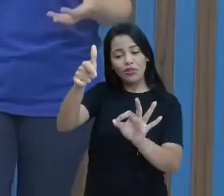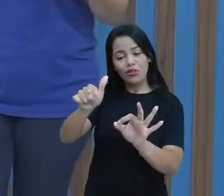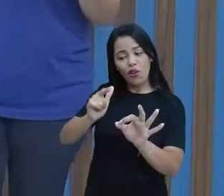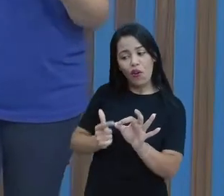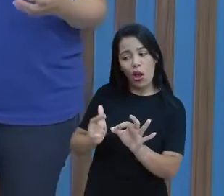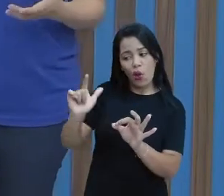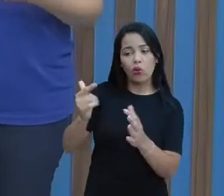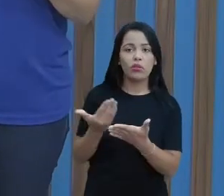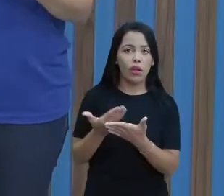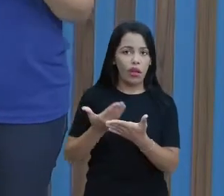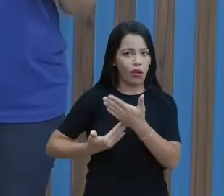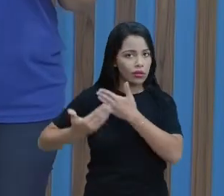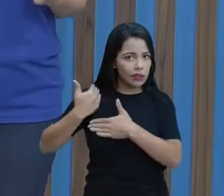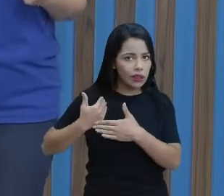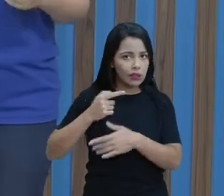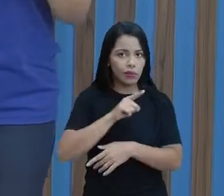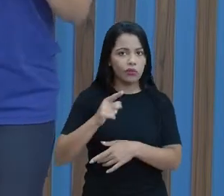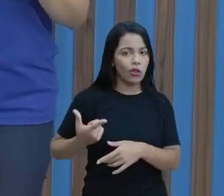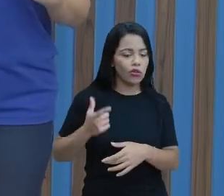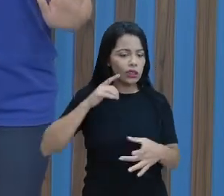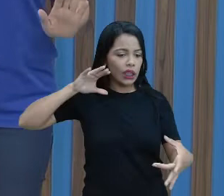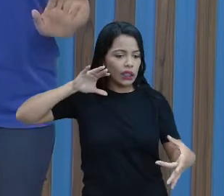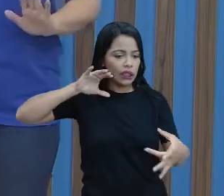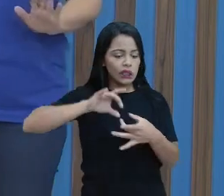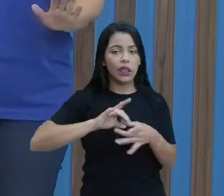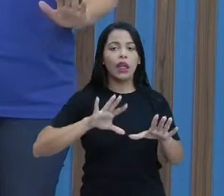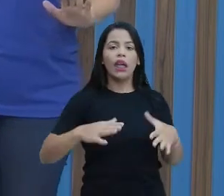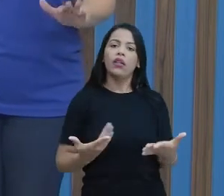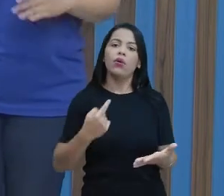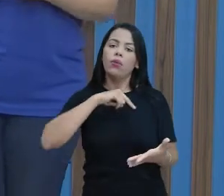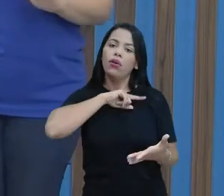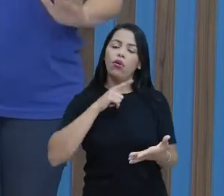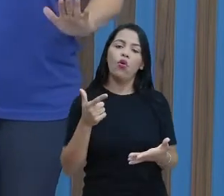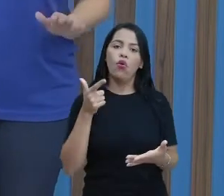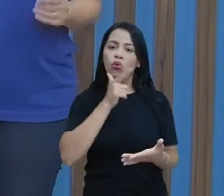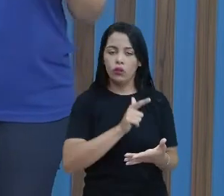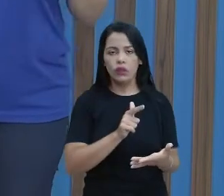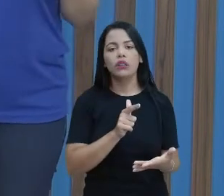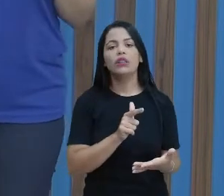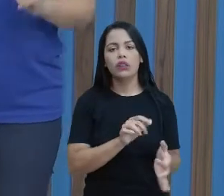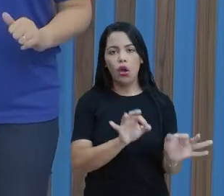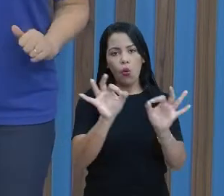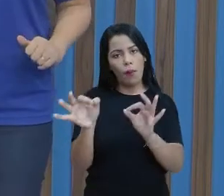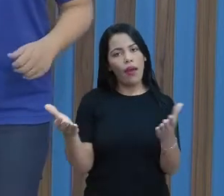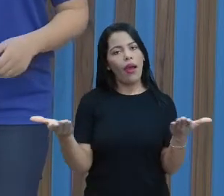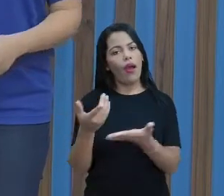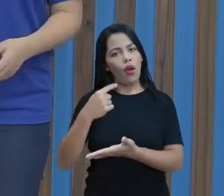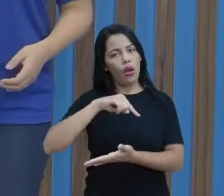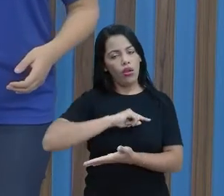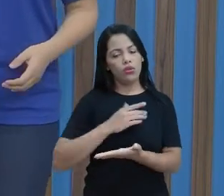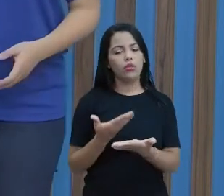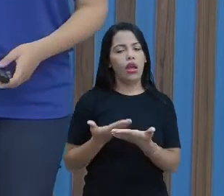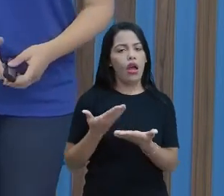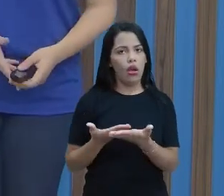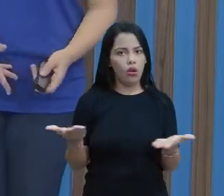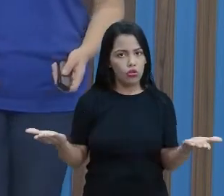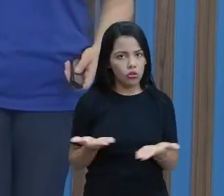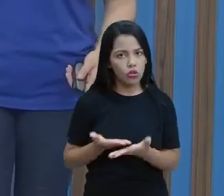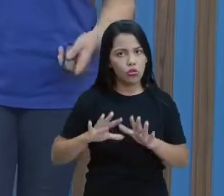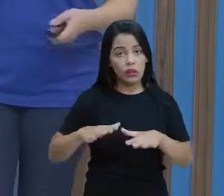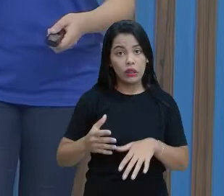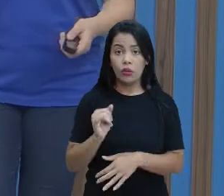certo? Para que você consiga pegar o gancho e acompanhar direitinho essa aula. Havendo alguma dúvida, Pedro está aguardando ali você falar no chat, tá